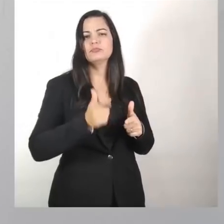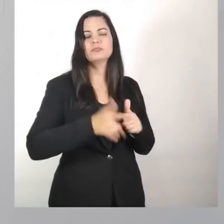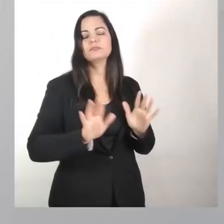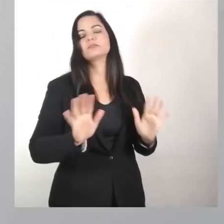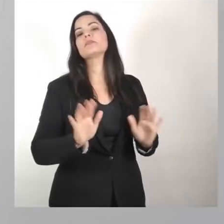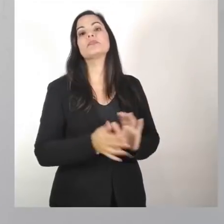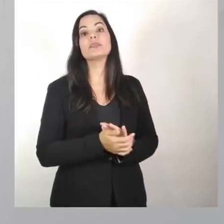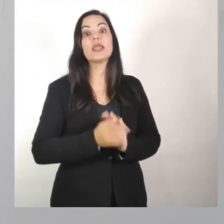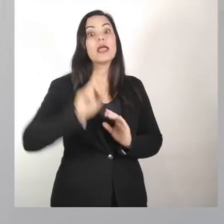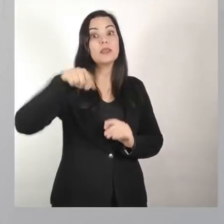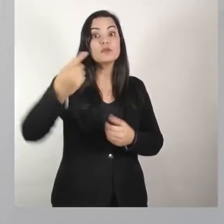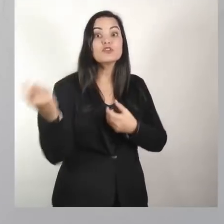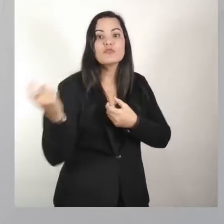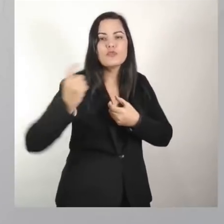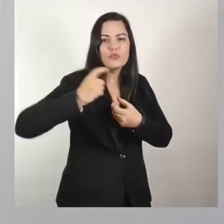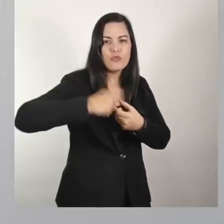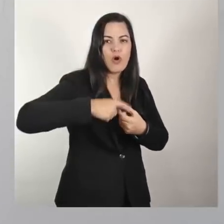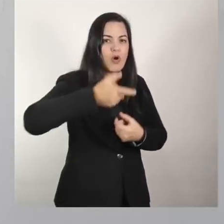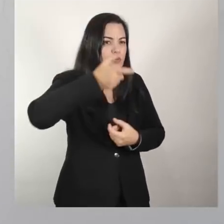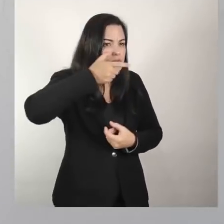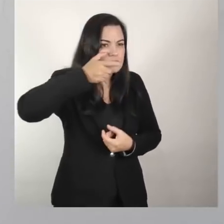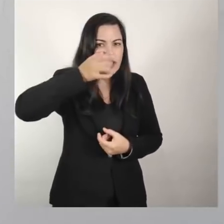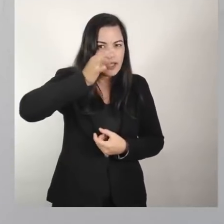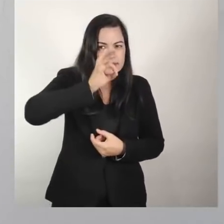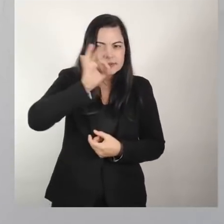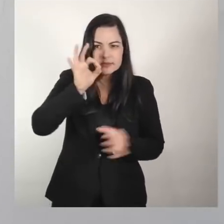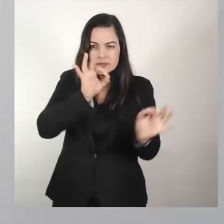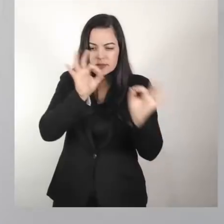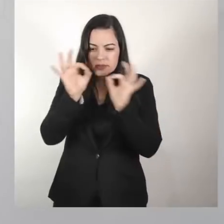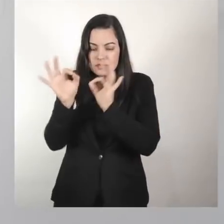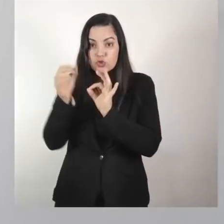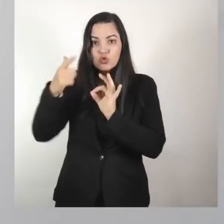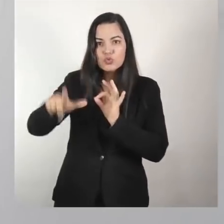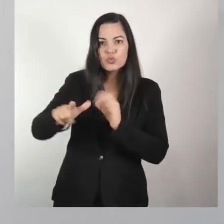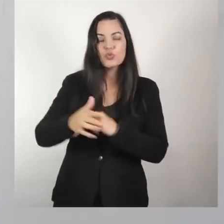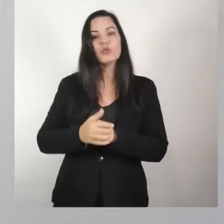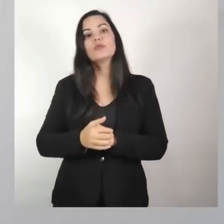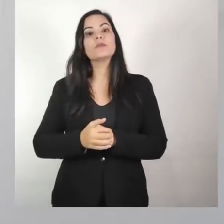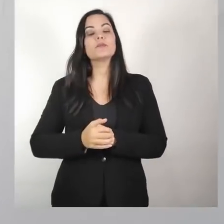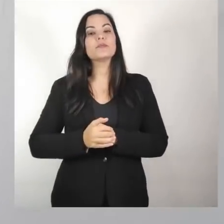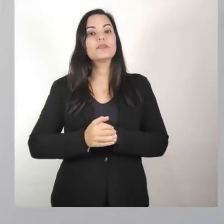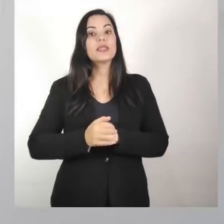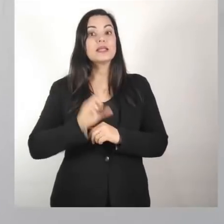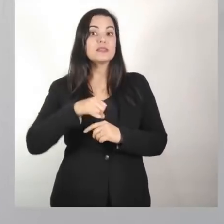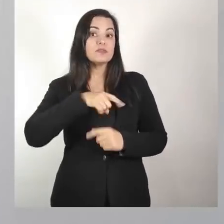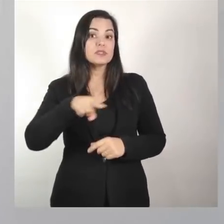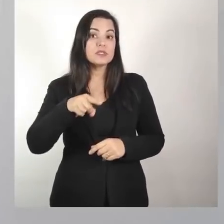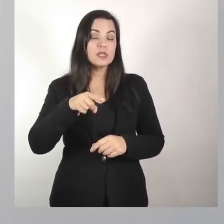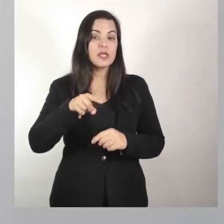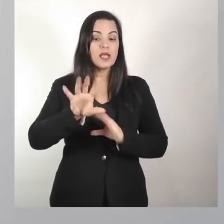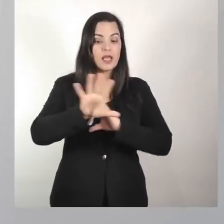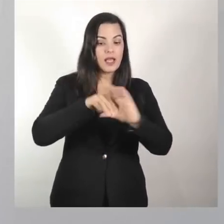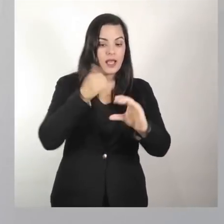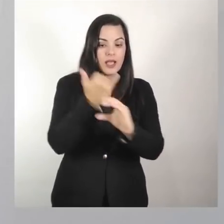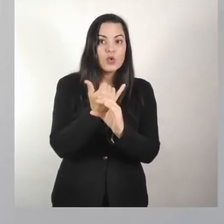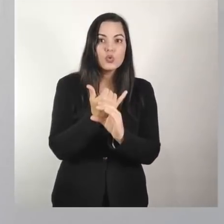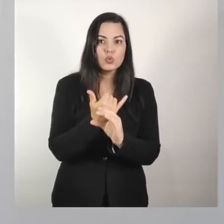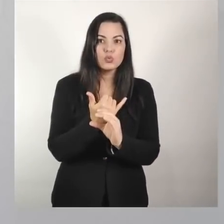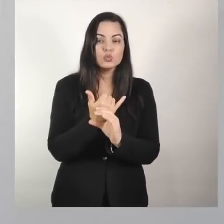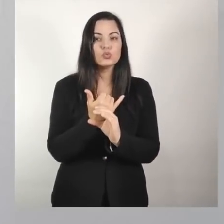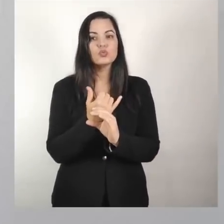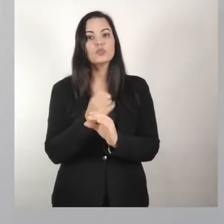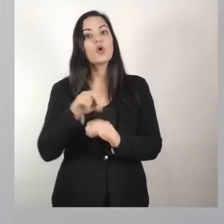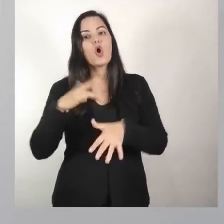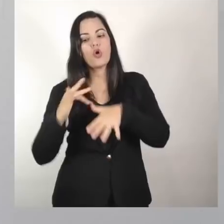palavras, depois você volta. Se você estiver assistindo o programa pelo YouTube ou por outras